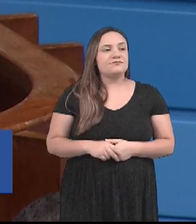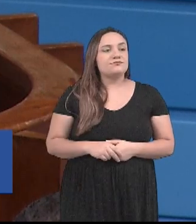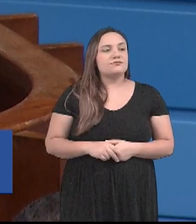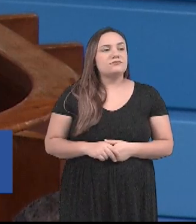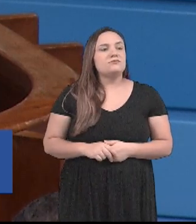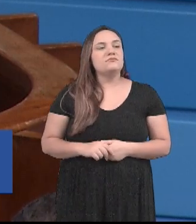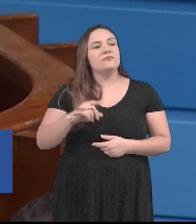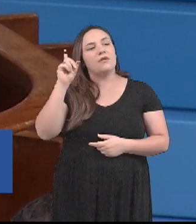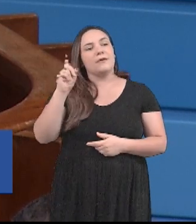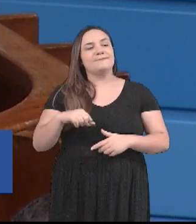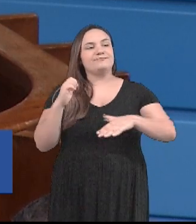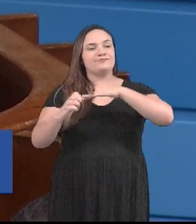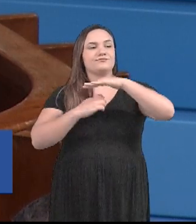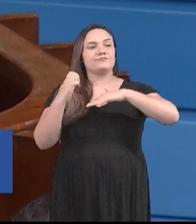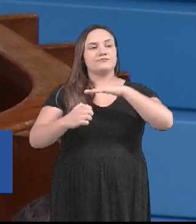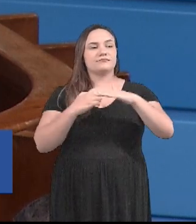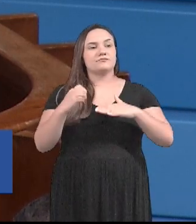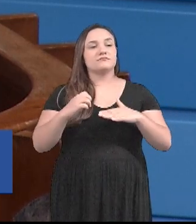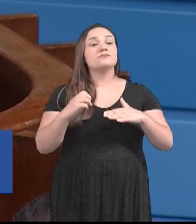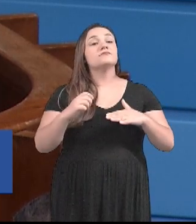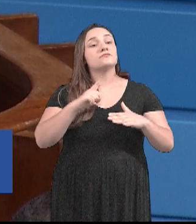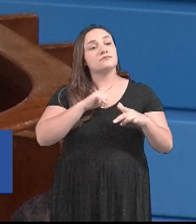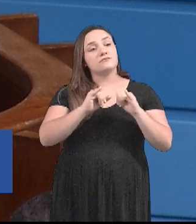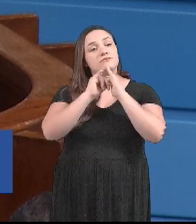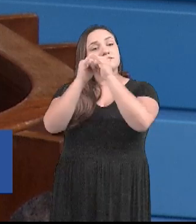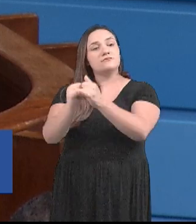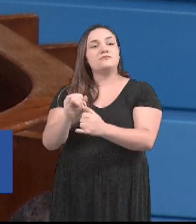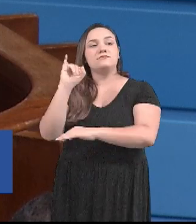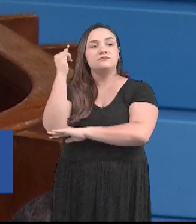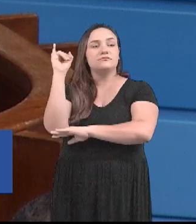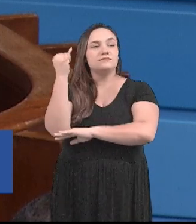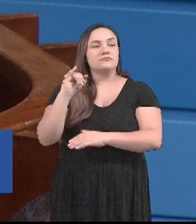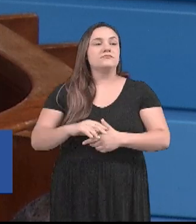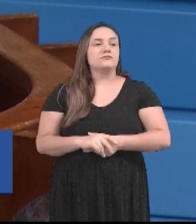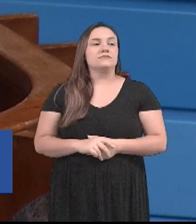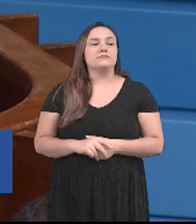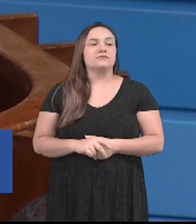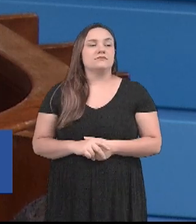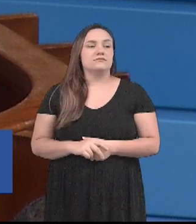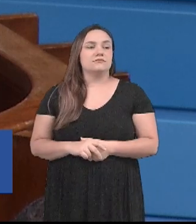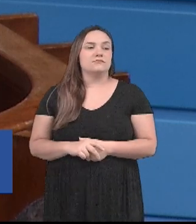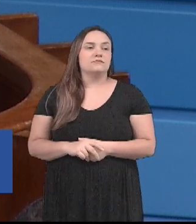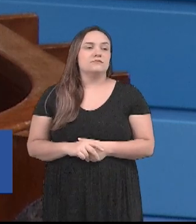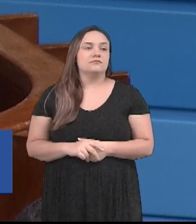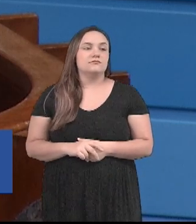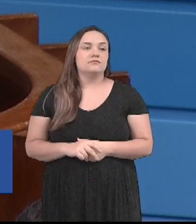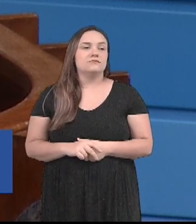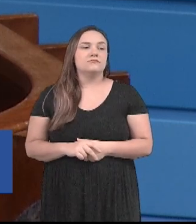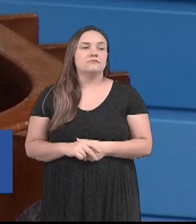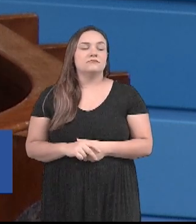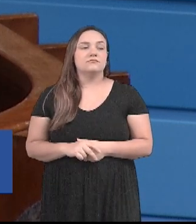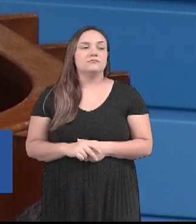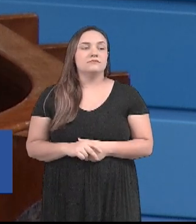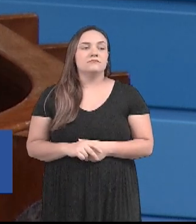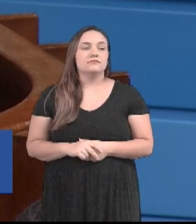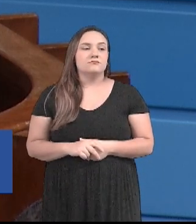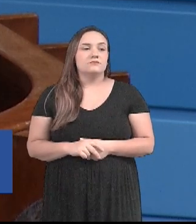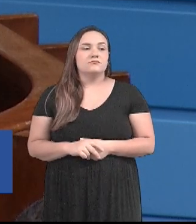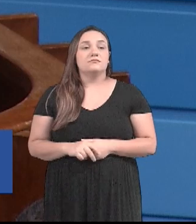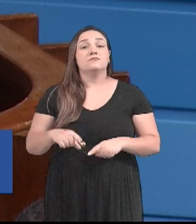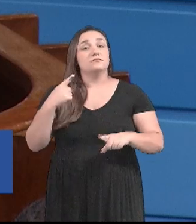consideradas como beneficiárias de incentivo fiscal por adquirir